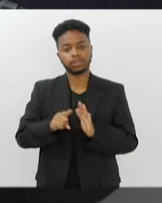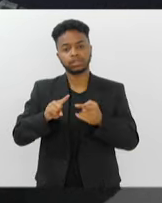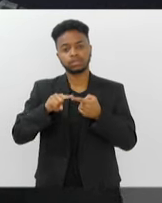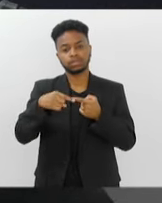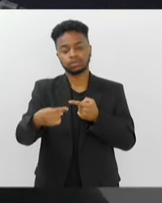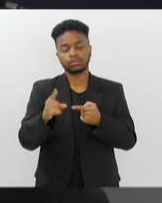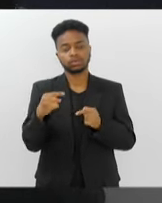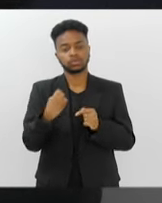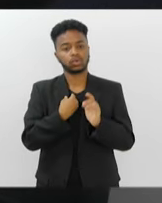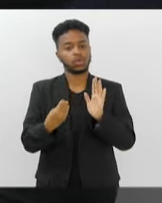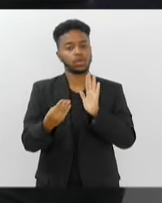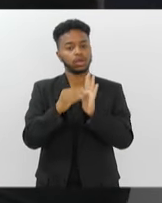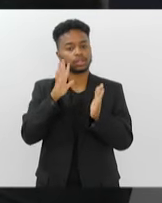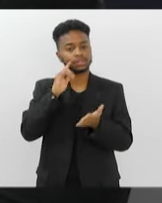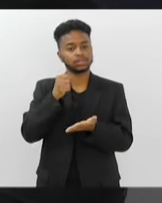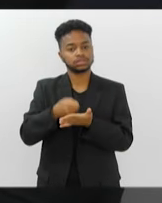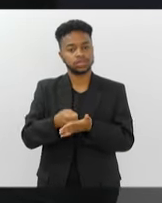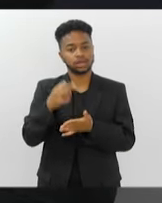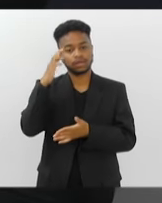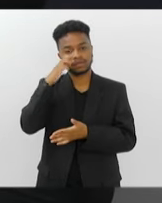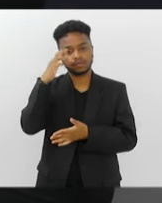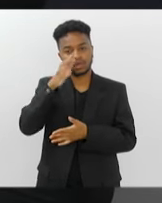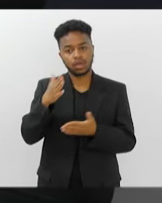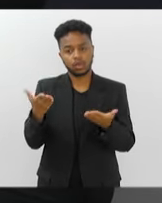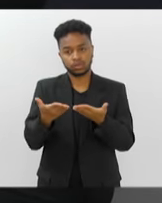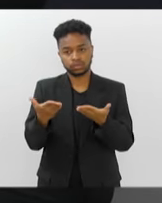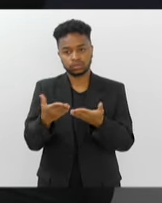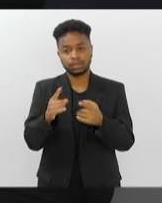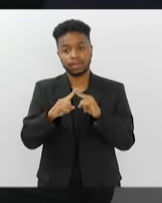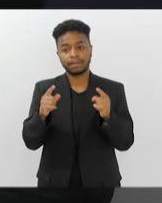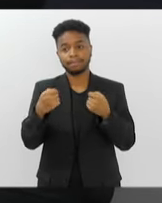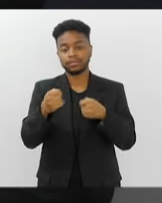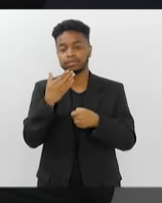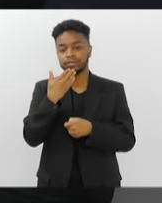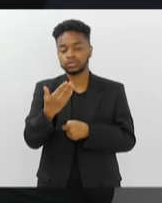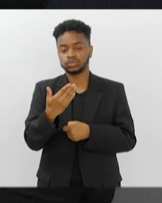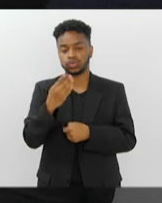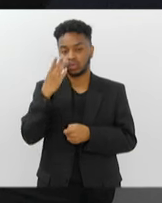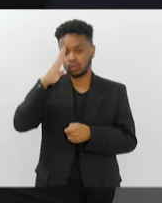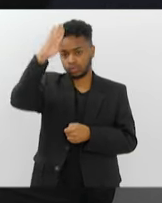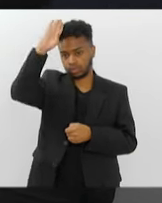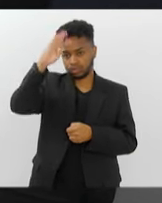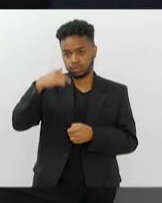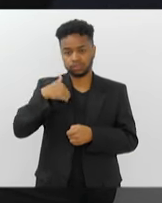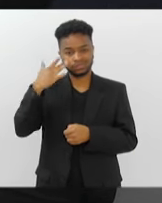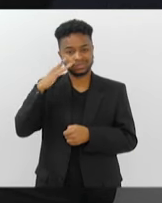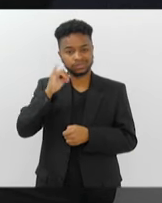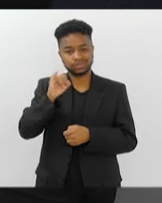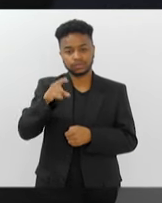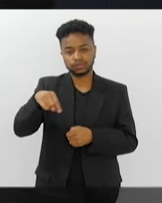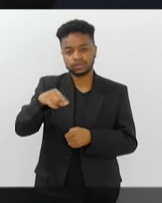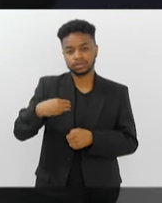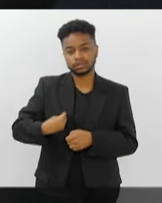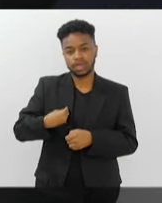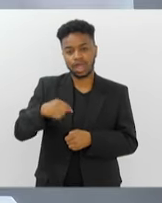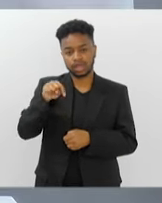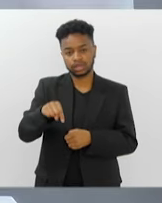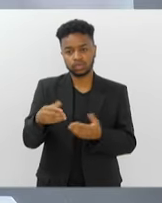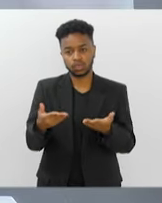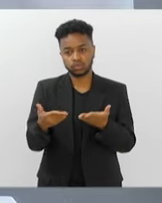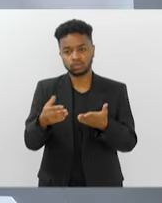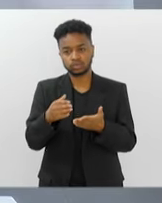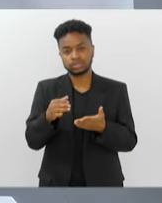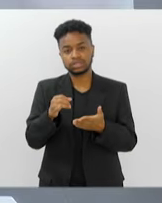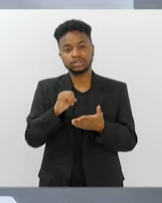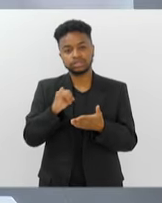deliberação então pra vistoria mas o seguinte tem que pedir ao corpo de bombeiro eu não sei se Os oficiais que estão aqui tão cumprindo alguma função ou